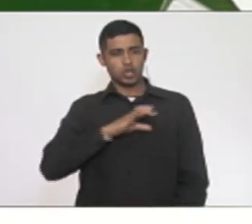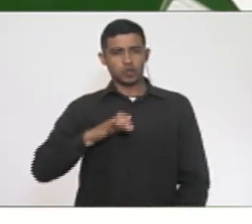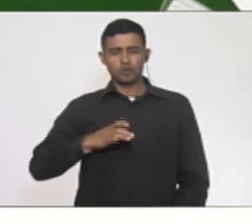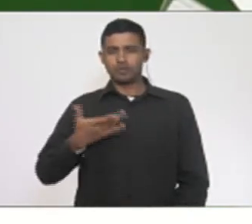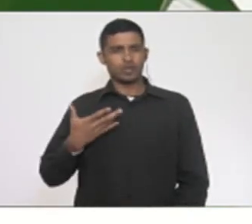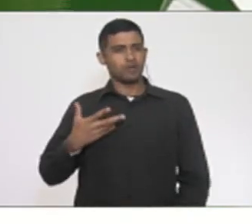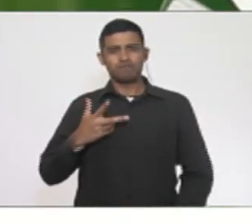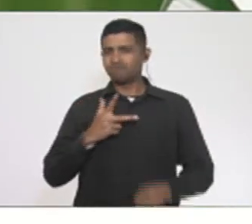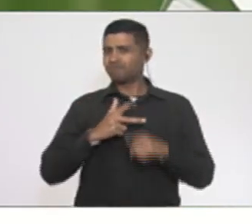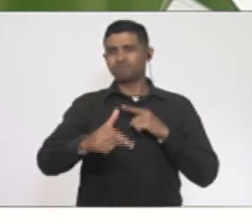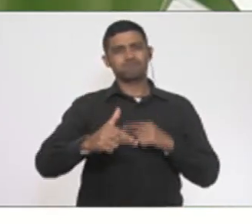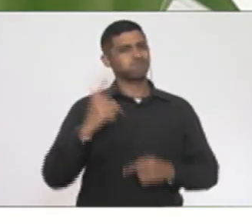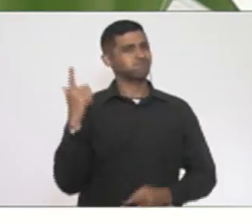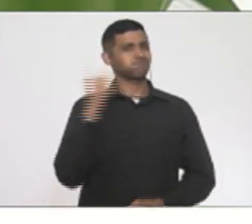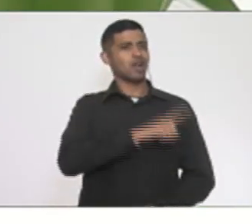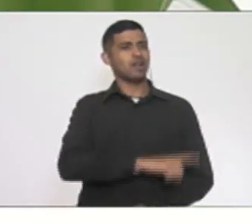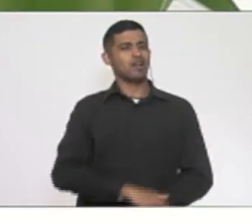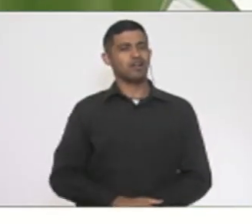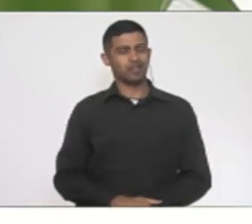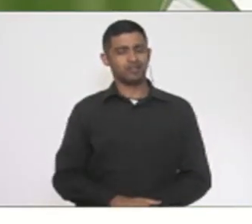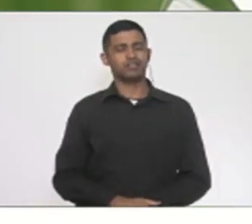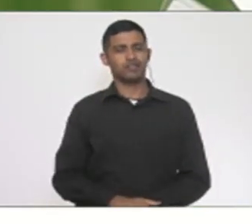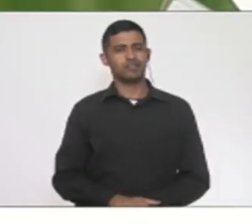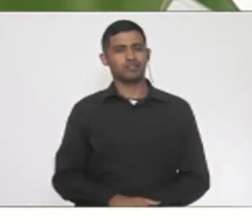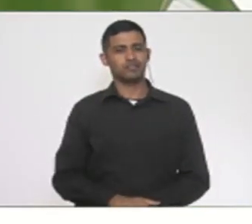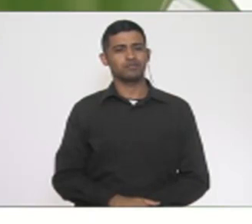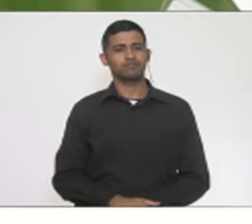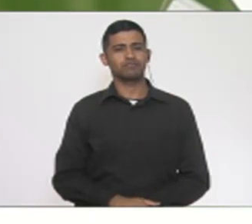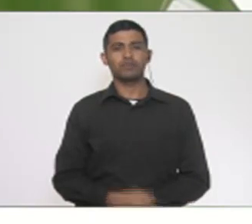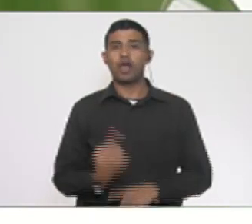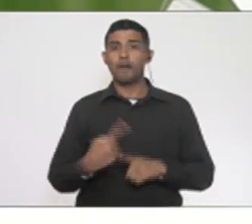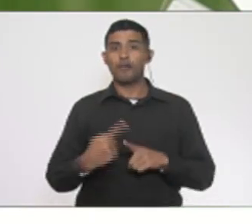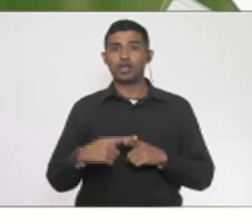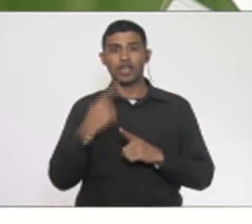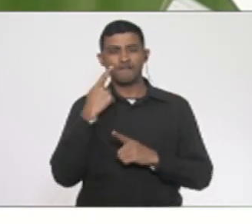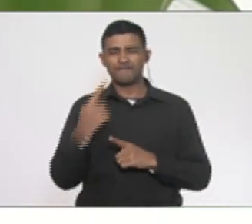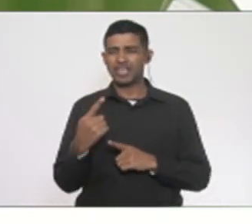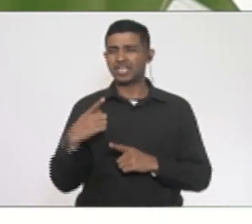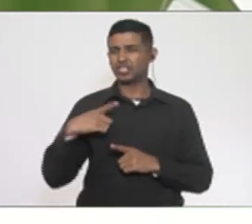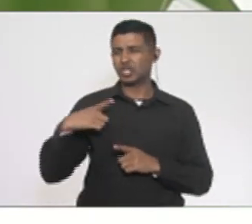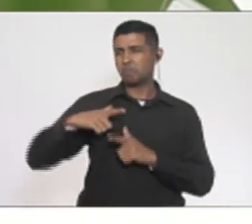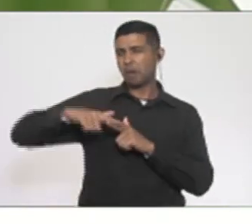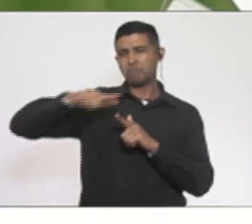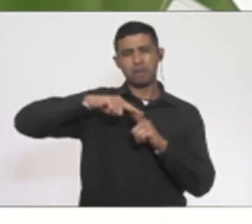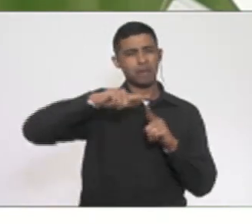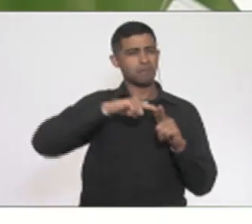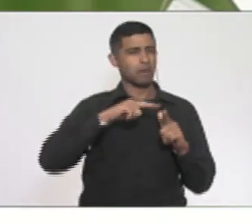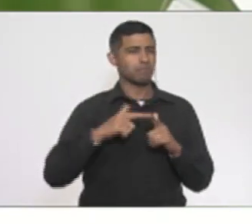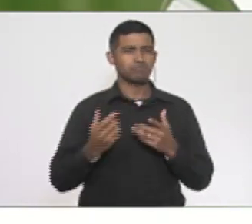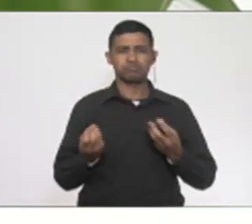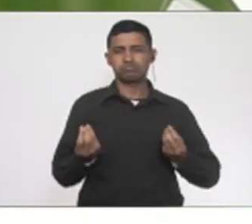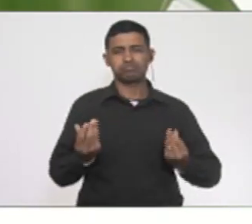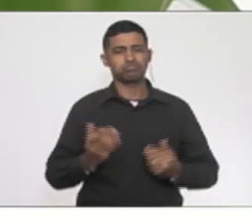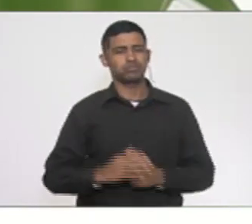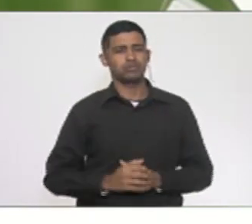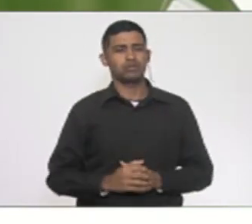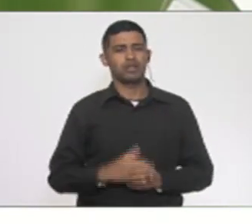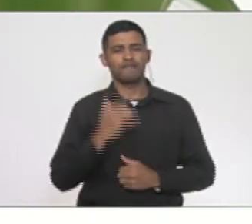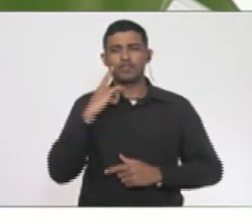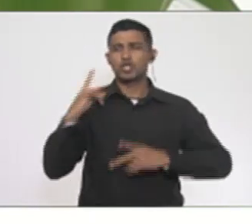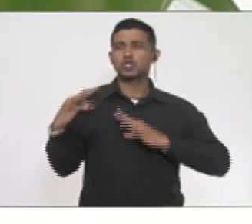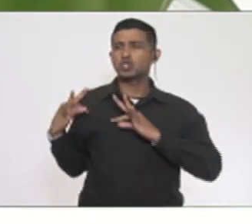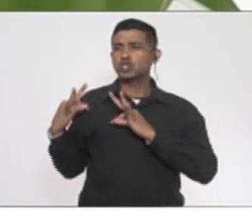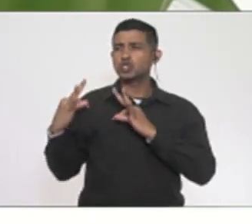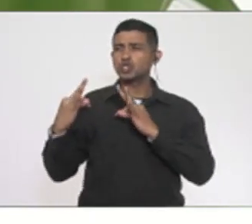vitória, porque a gestão revogou aquele ganha-ganha, quer dizer, que seria todos gastar